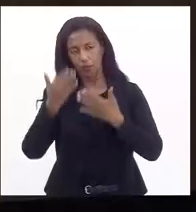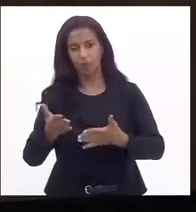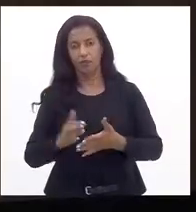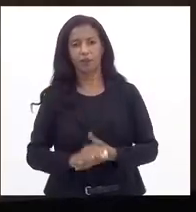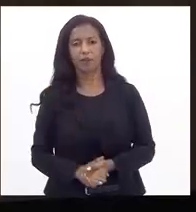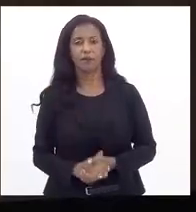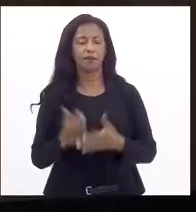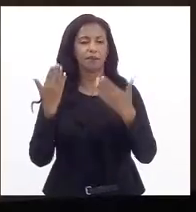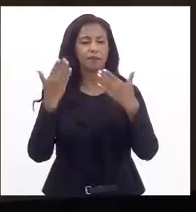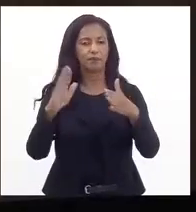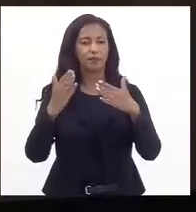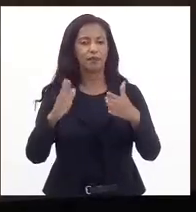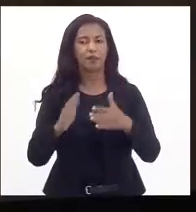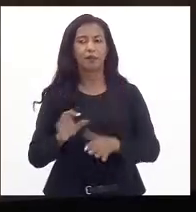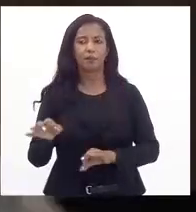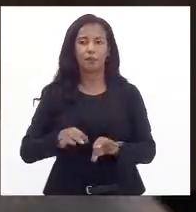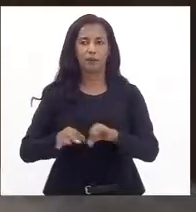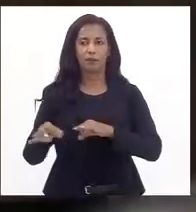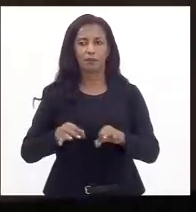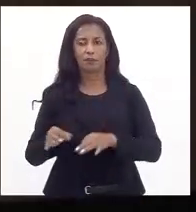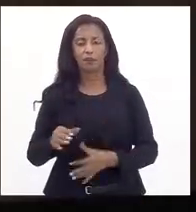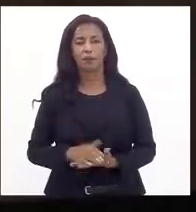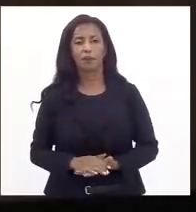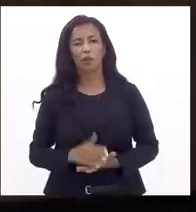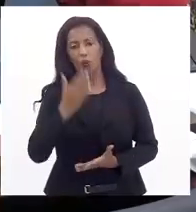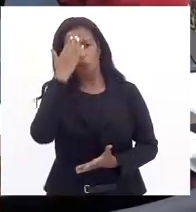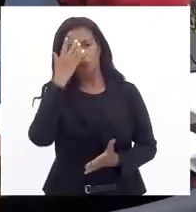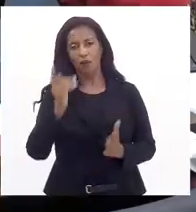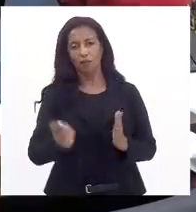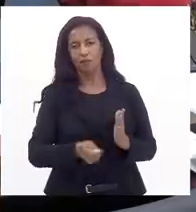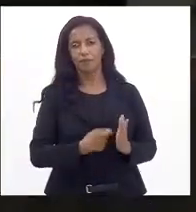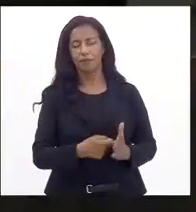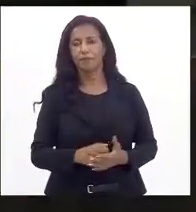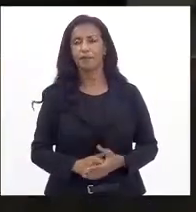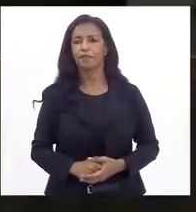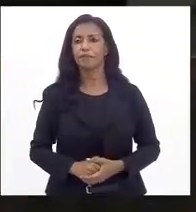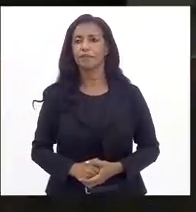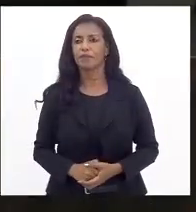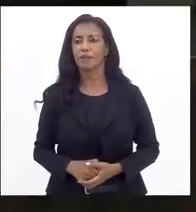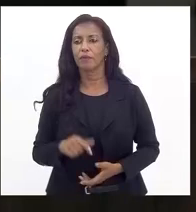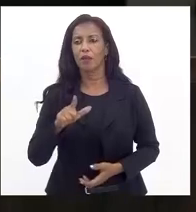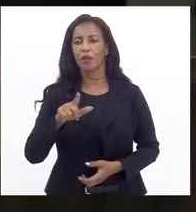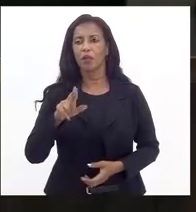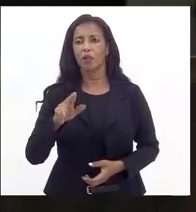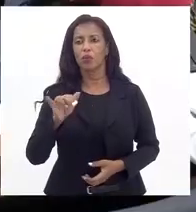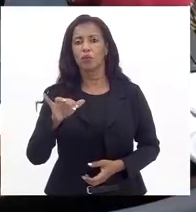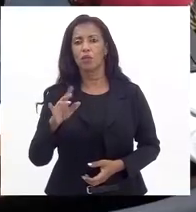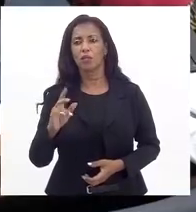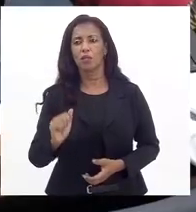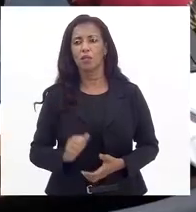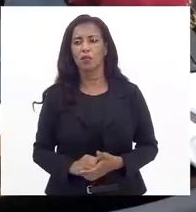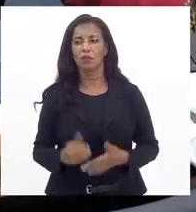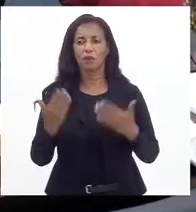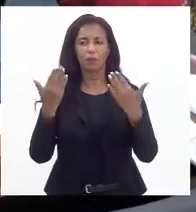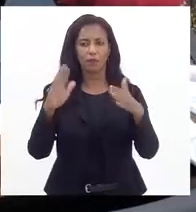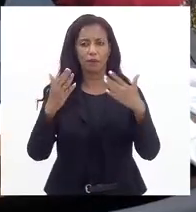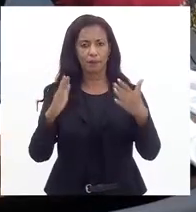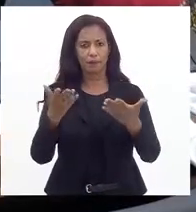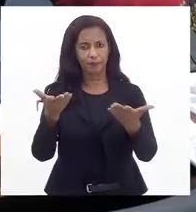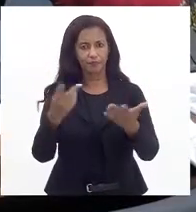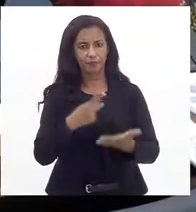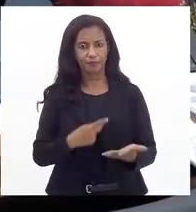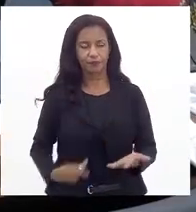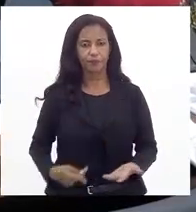obrigada parabéns pelo projeto Obrigada pela consultoria deputada Lucinha Obrigado Adriana eu queria parabenizar